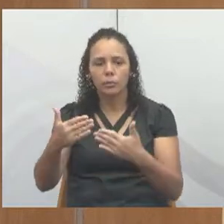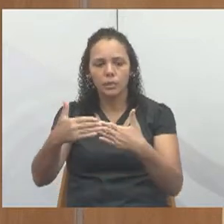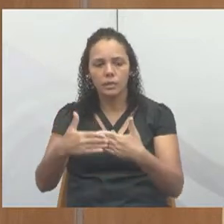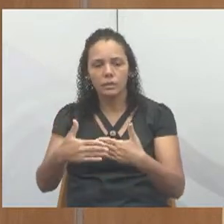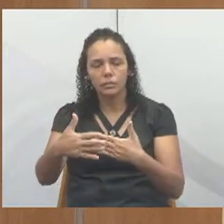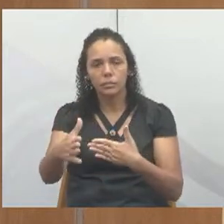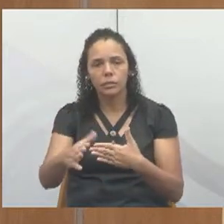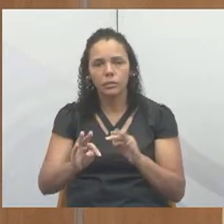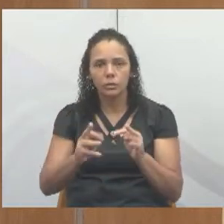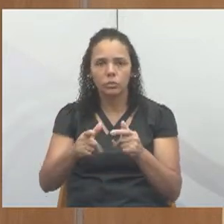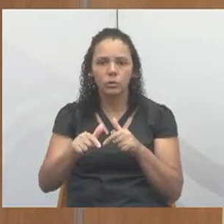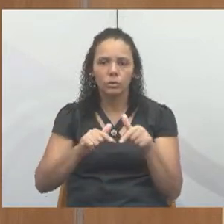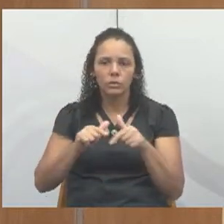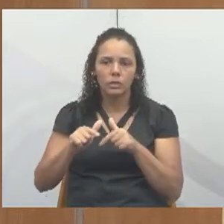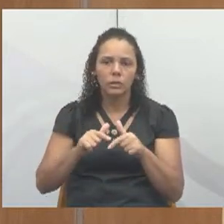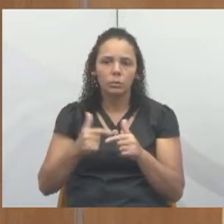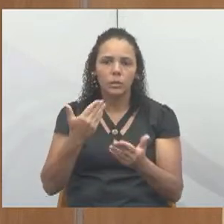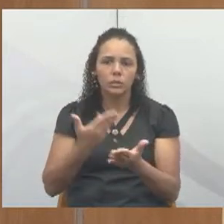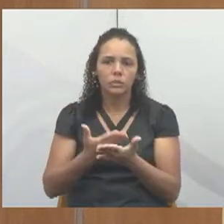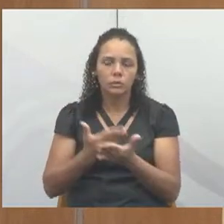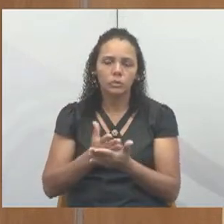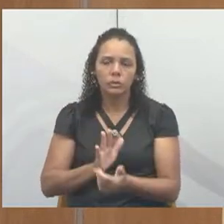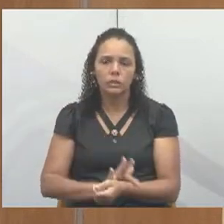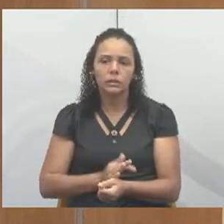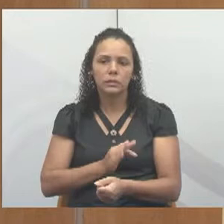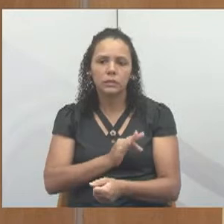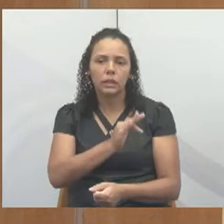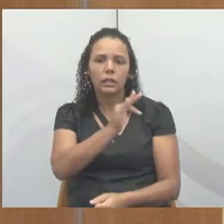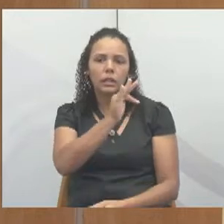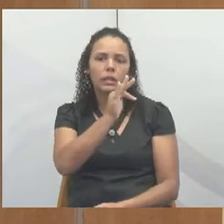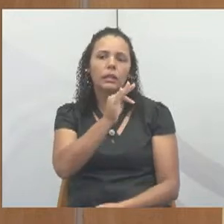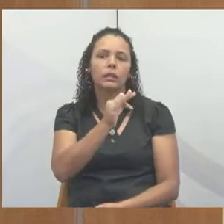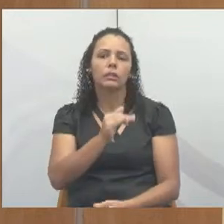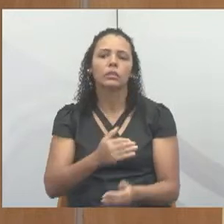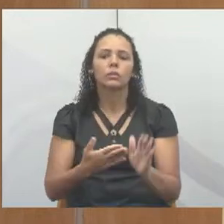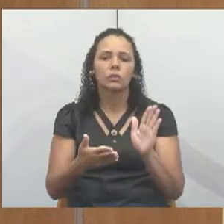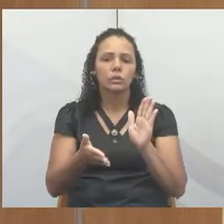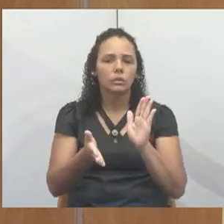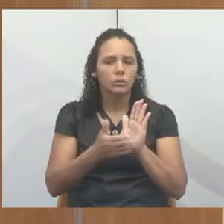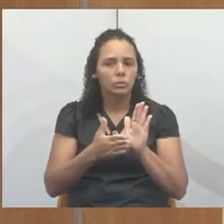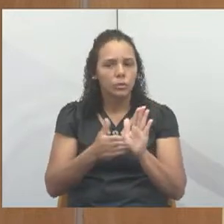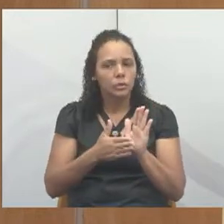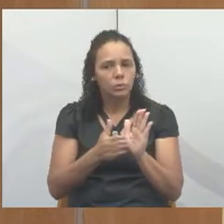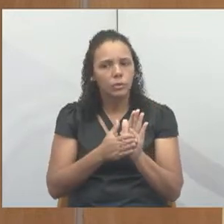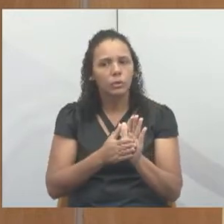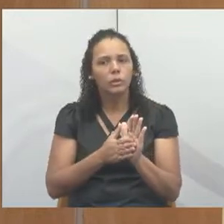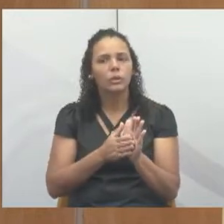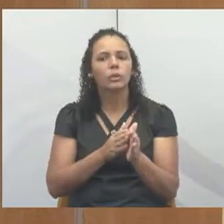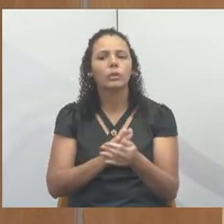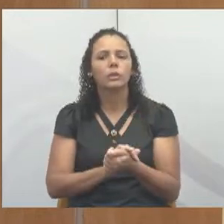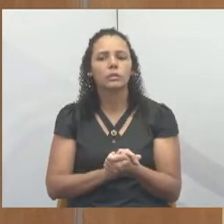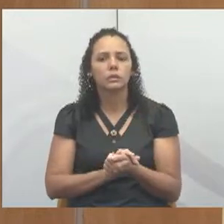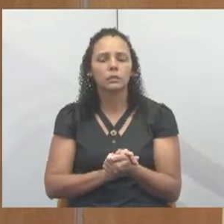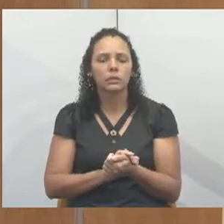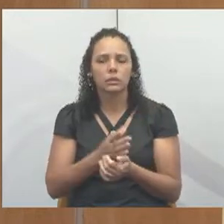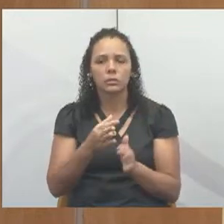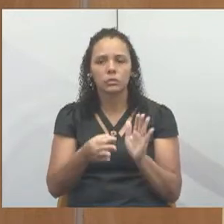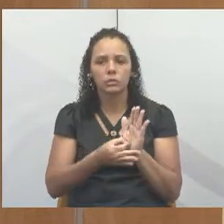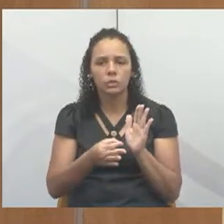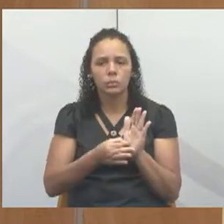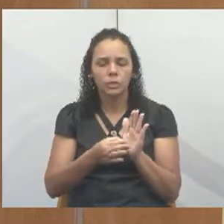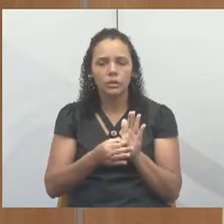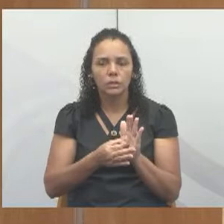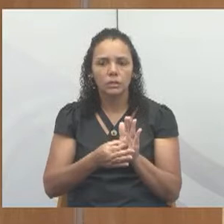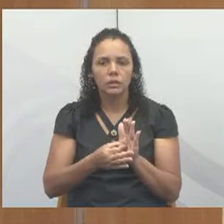todo o trabalho de estudos técnicos, de colheita de propostas, de leitura comunitária que foi feito não foi